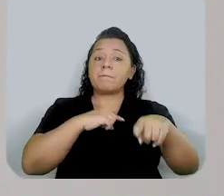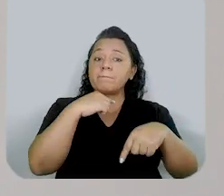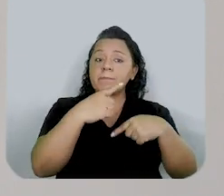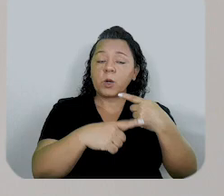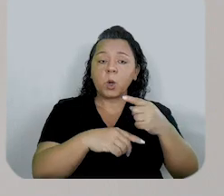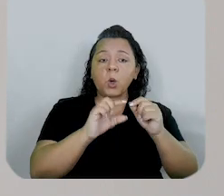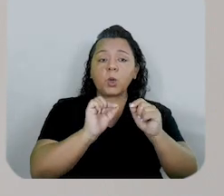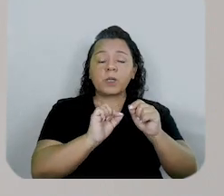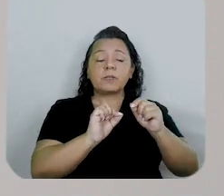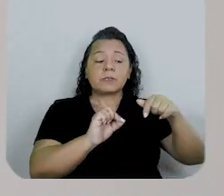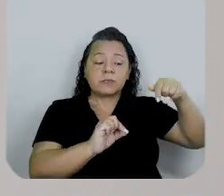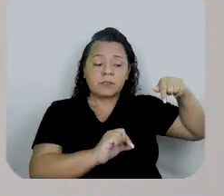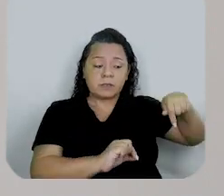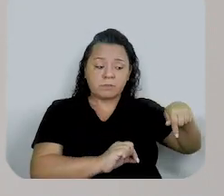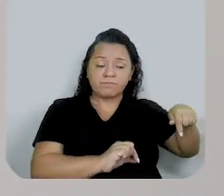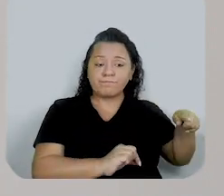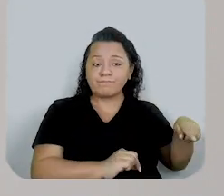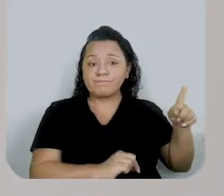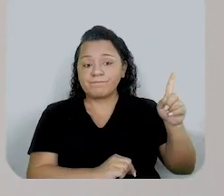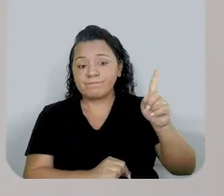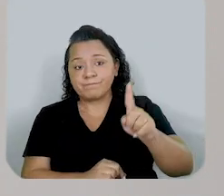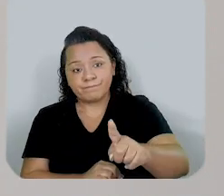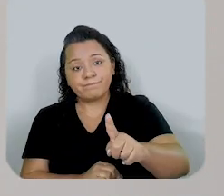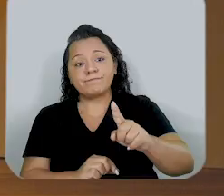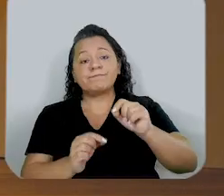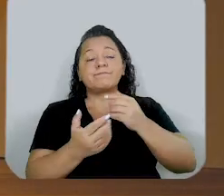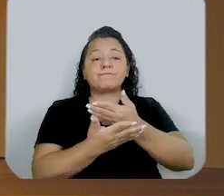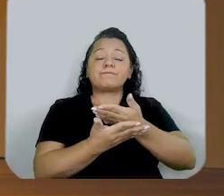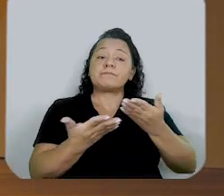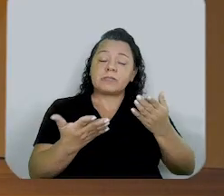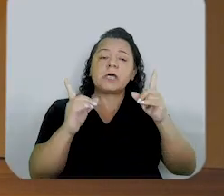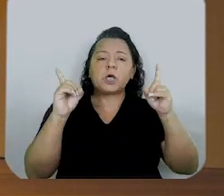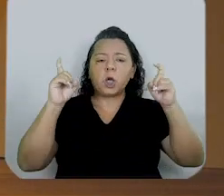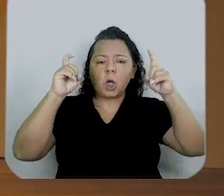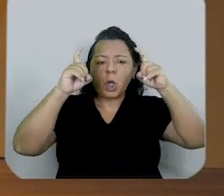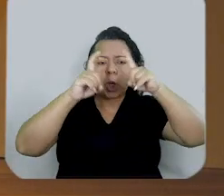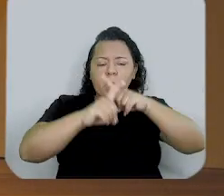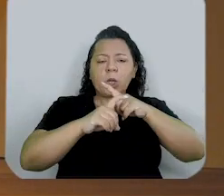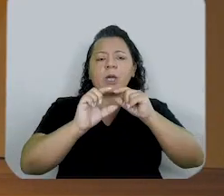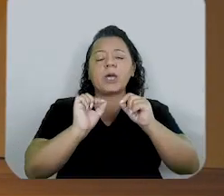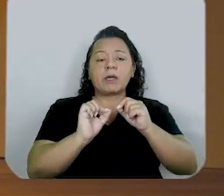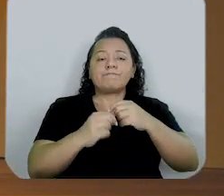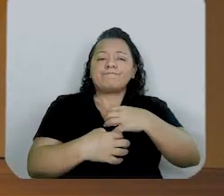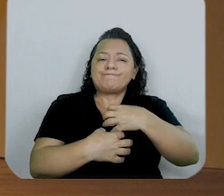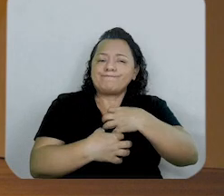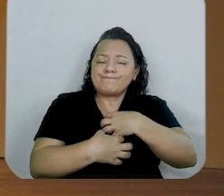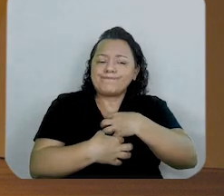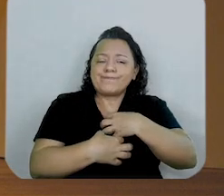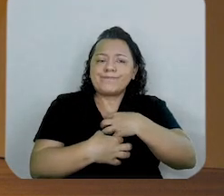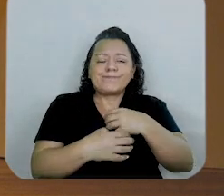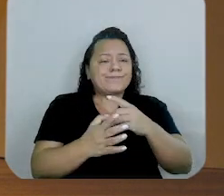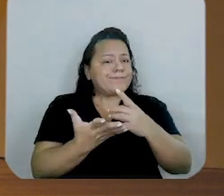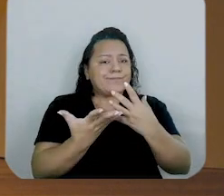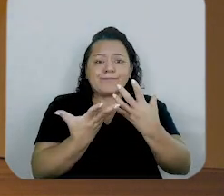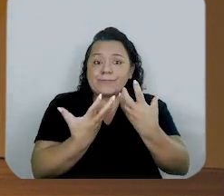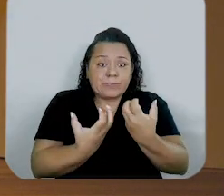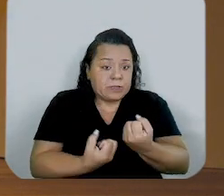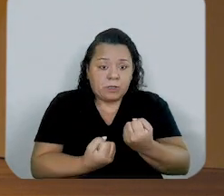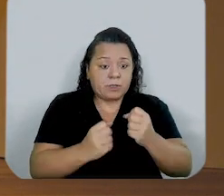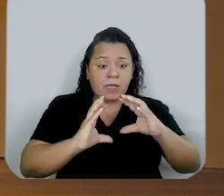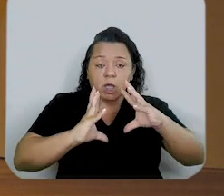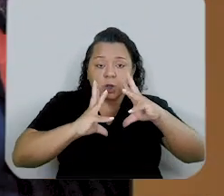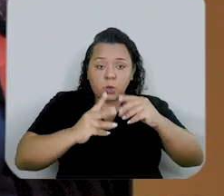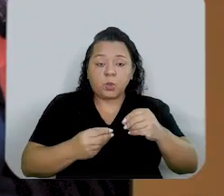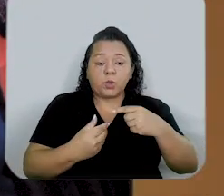após sair da minha comunidade. Foi bem difícil mesmo. Eu tive que negar tudo aquilo que eu